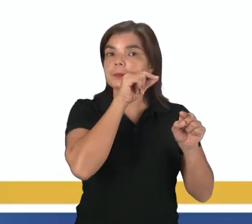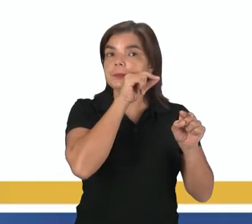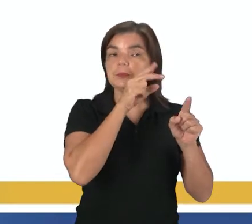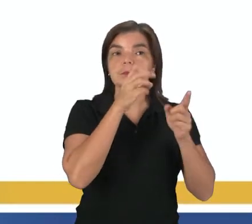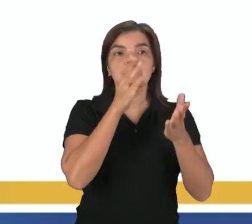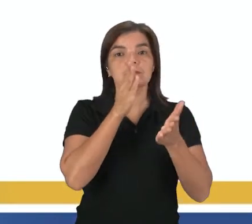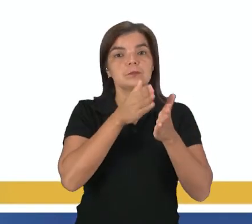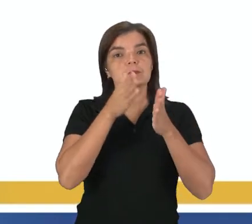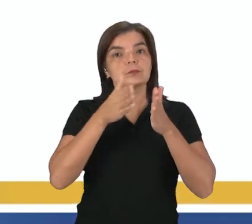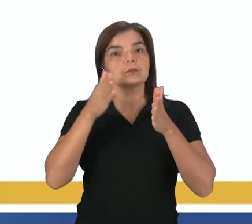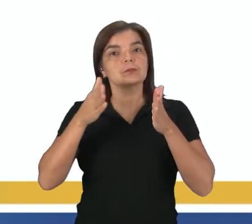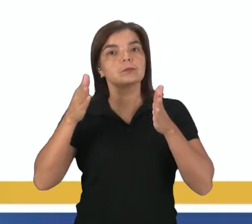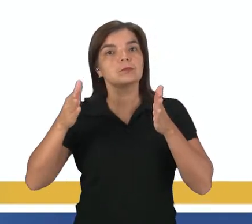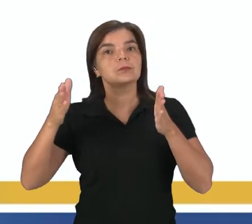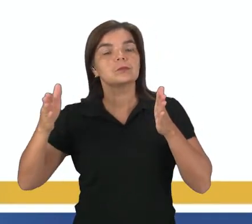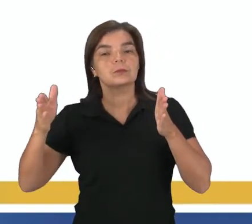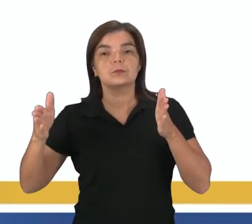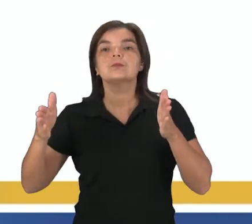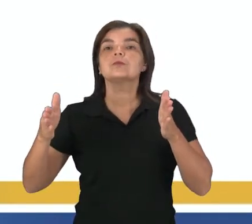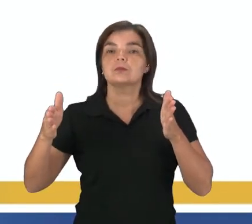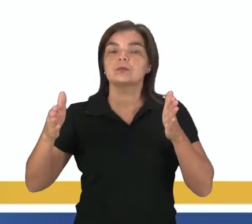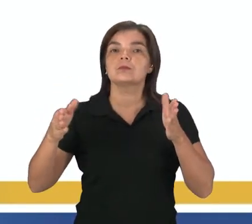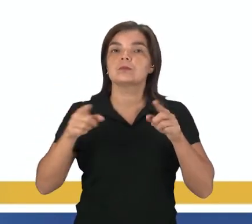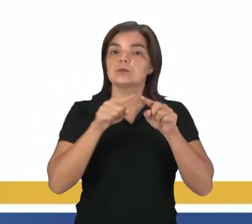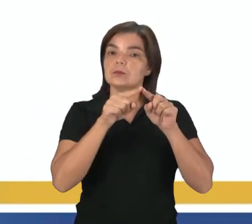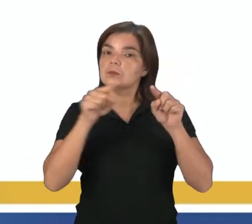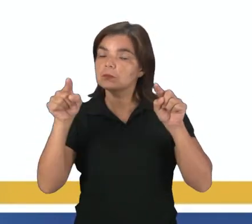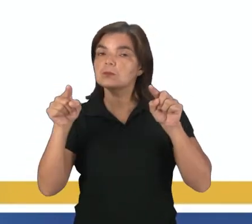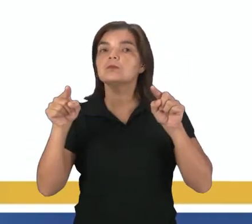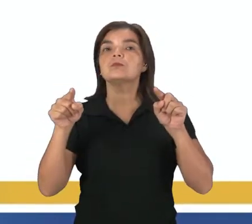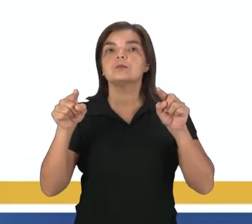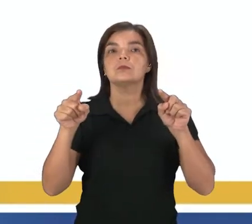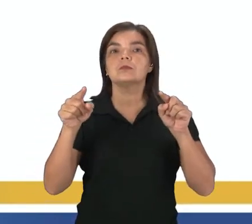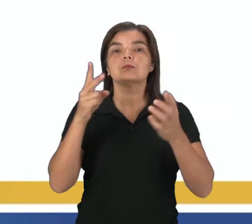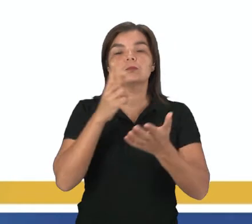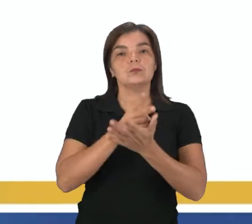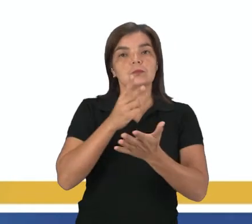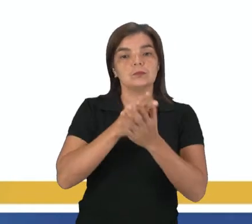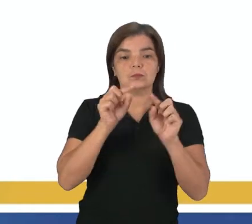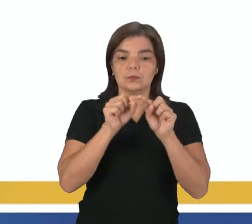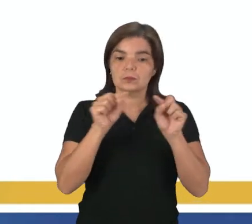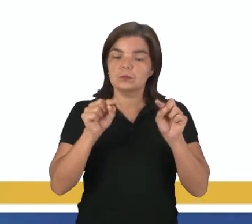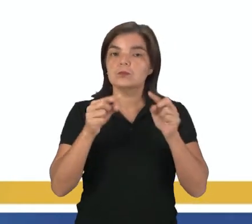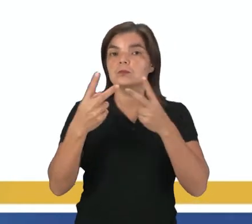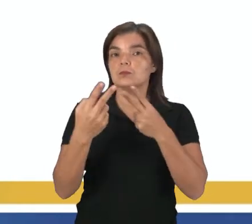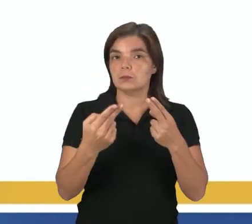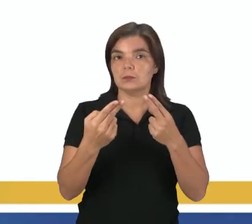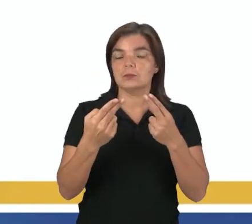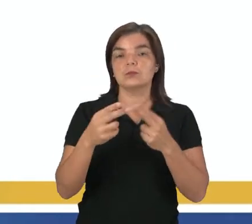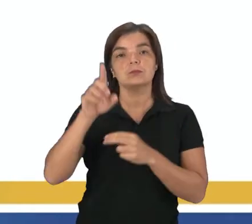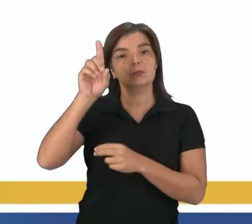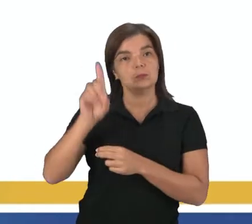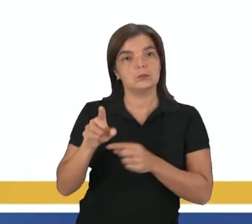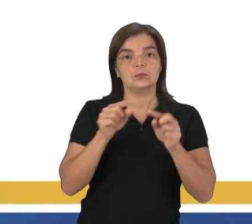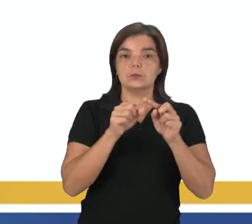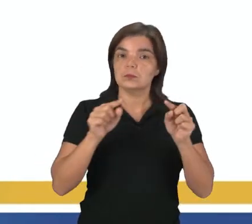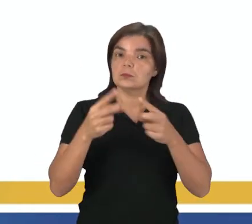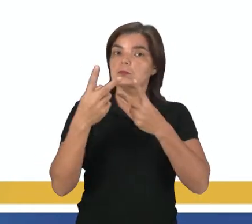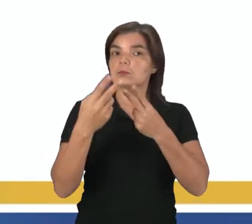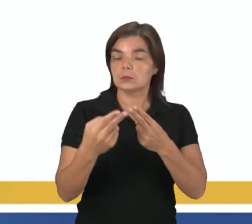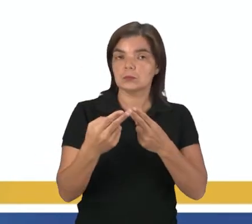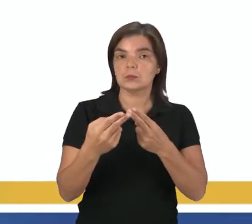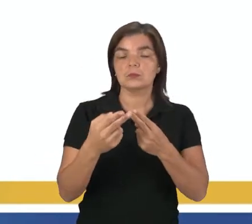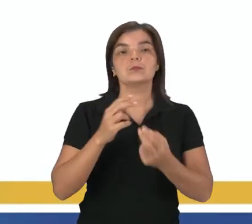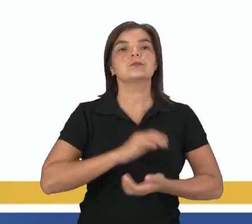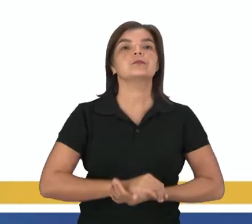está sempre deslizando, sempre no mesmo sentido e sempre com a mesma distância. Sempre para a direita e com a mesma